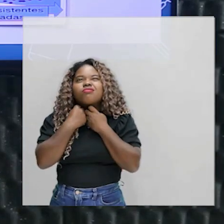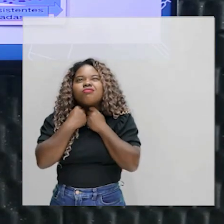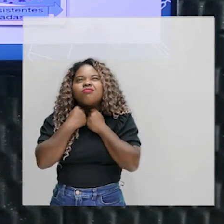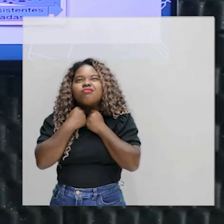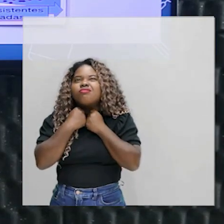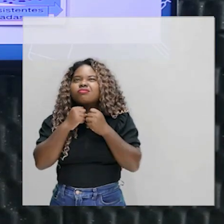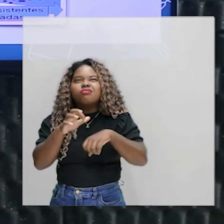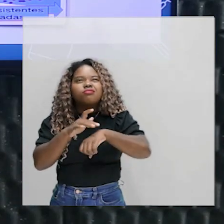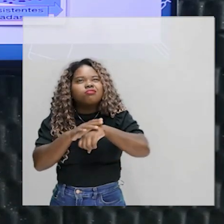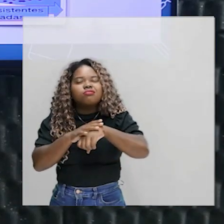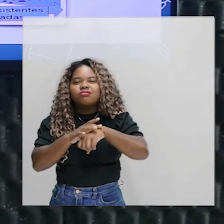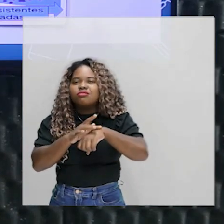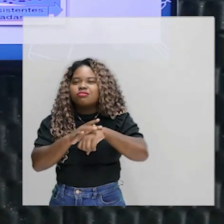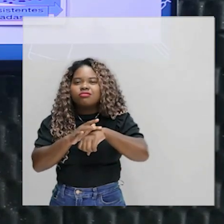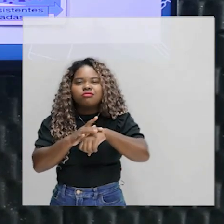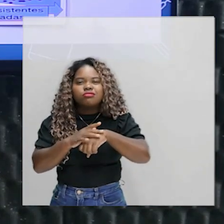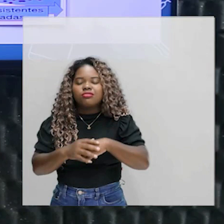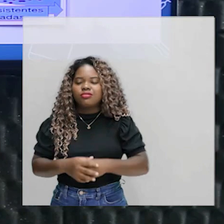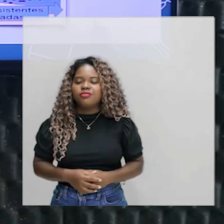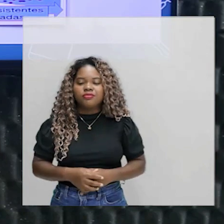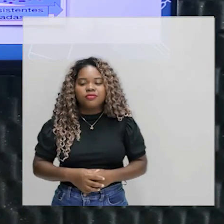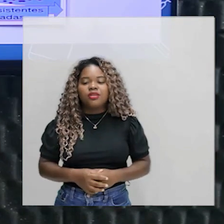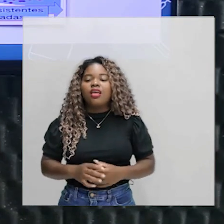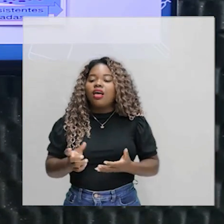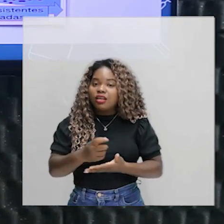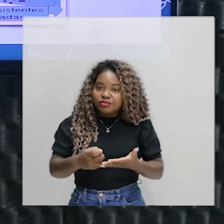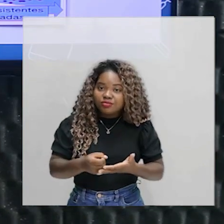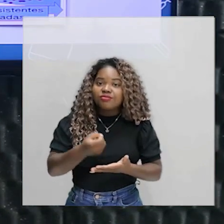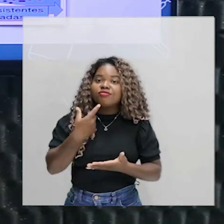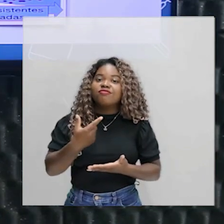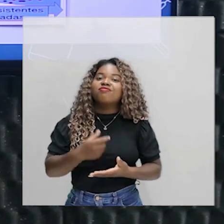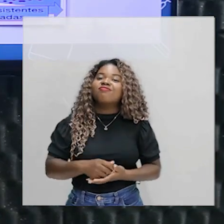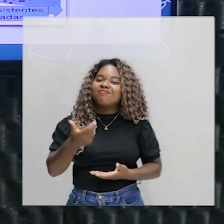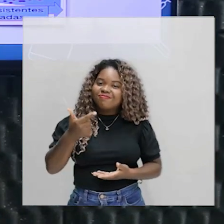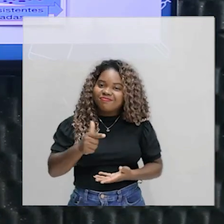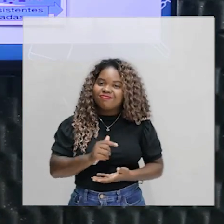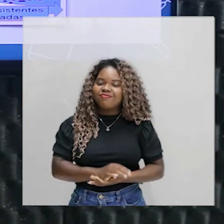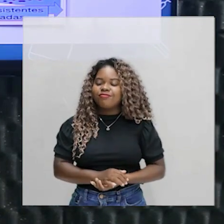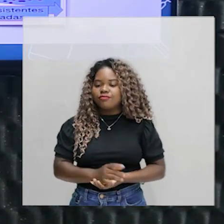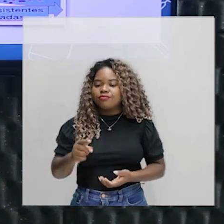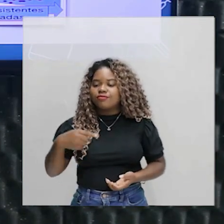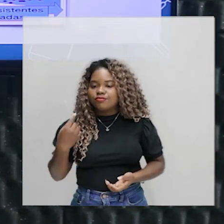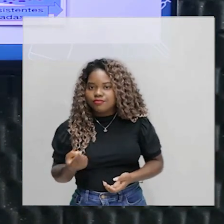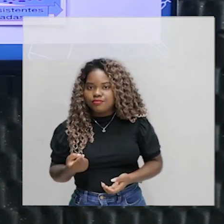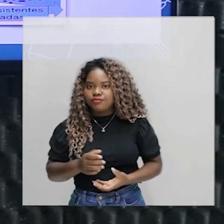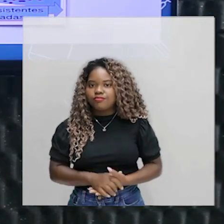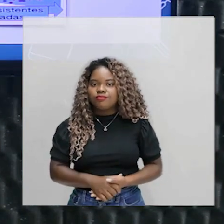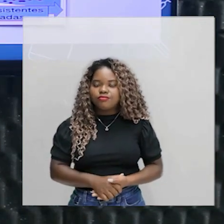inflamada é de opa minha garganta ainda tá ruim vou tomar novamente o antibiótico Ele toma depois